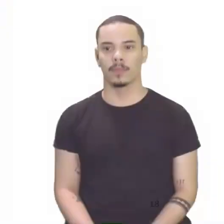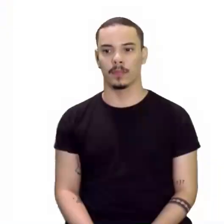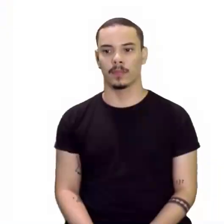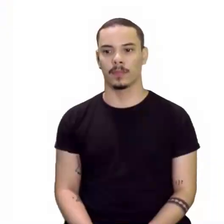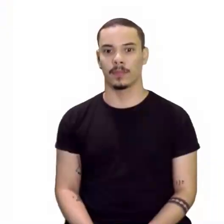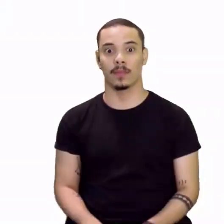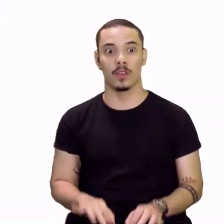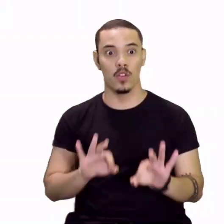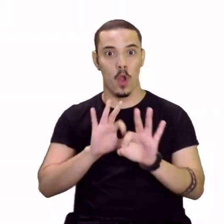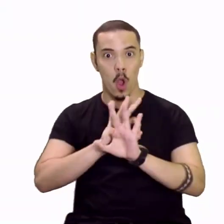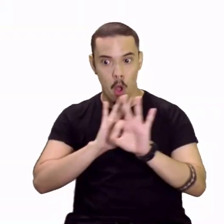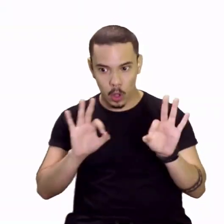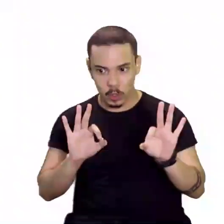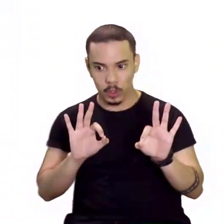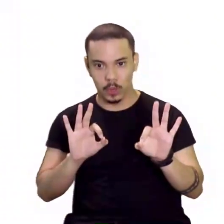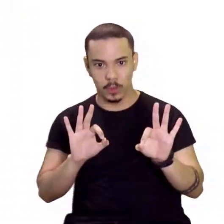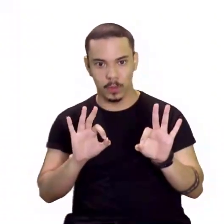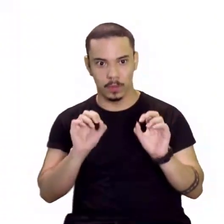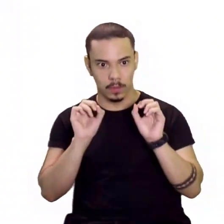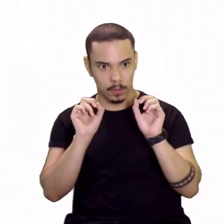Ótimo, ótimo.